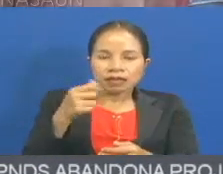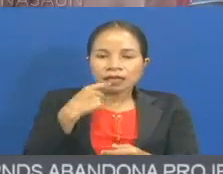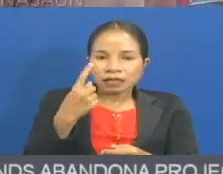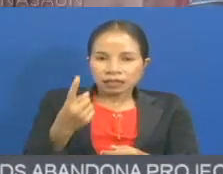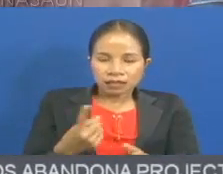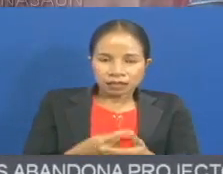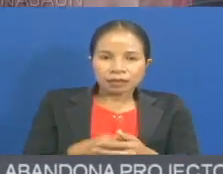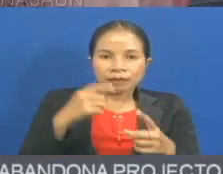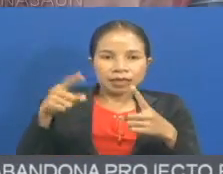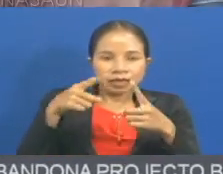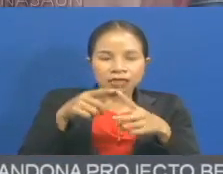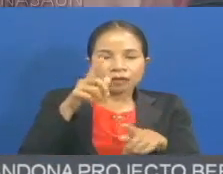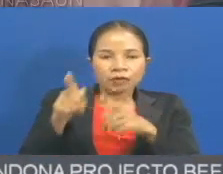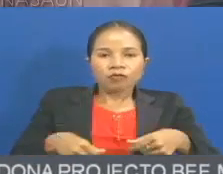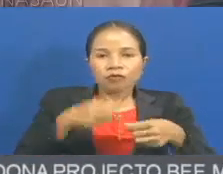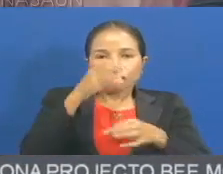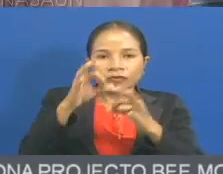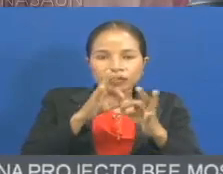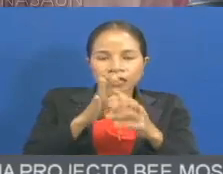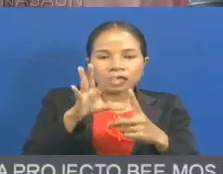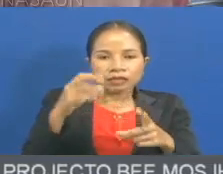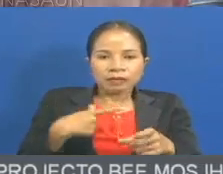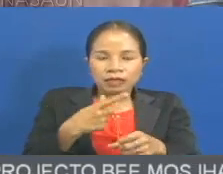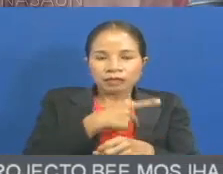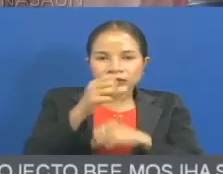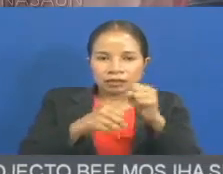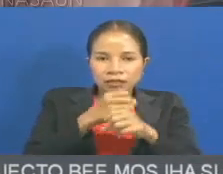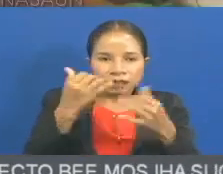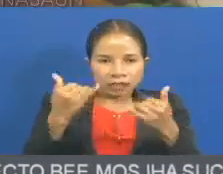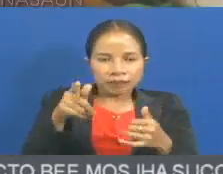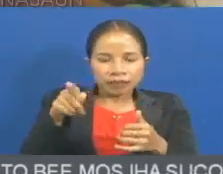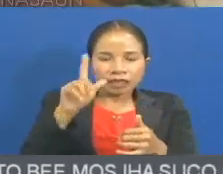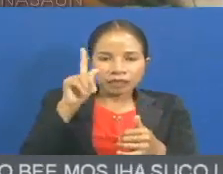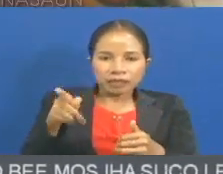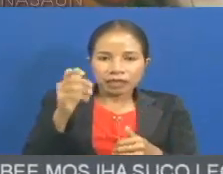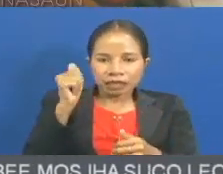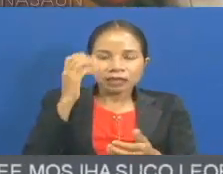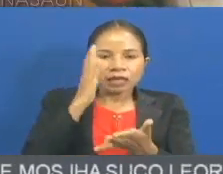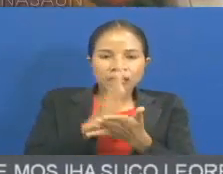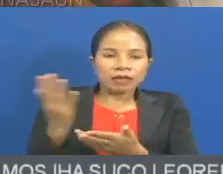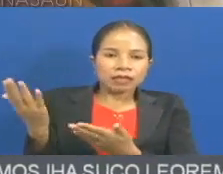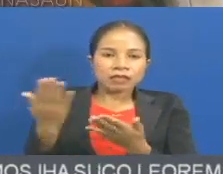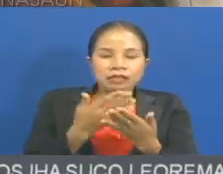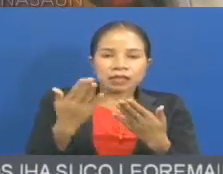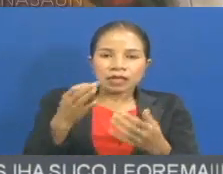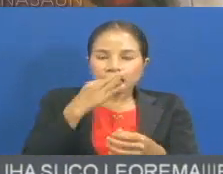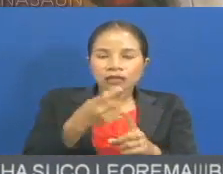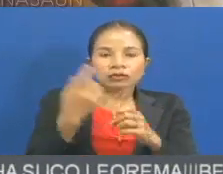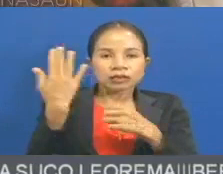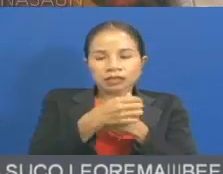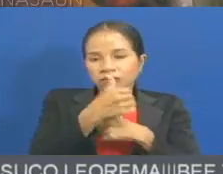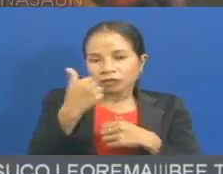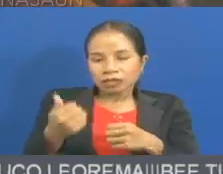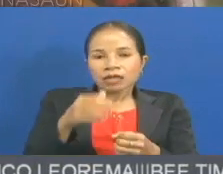hateteng, banhira povo fofier e eleição parlamentar tinane, PLPA se hapara importação aihang Husira Liur,